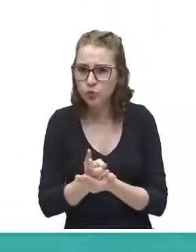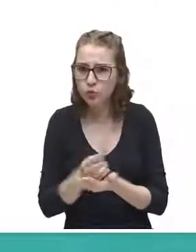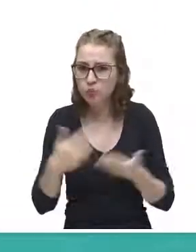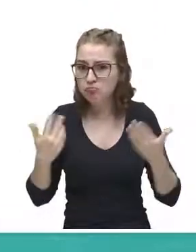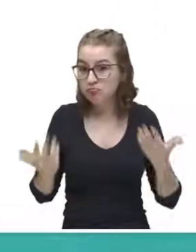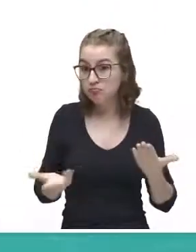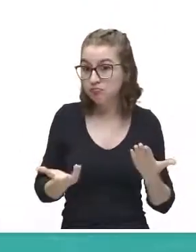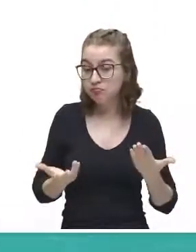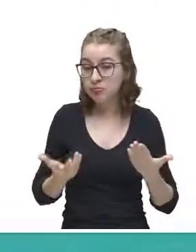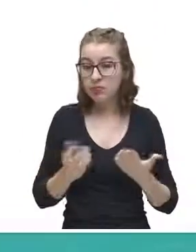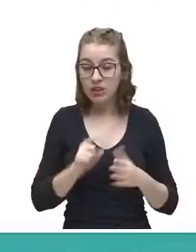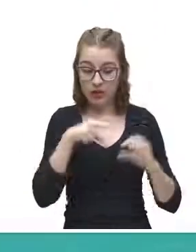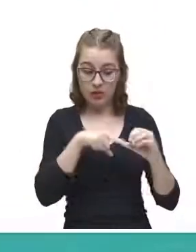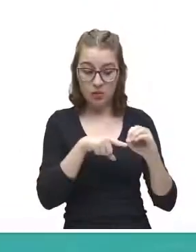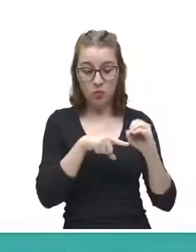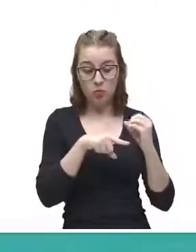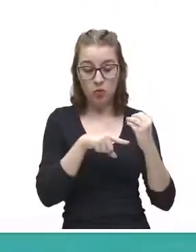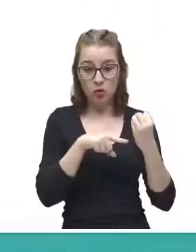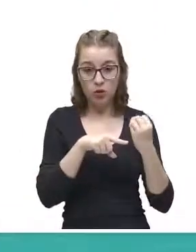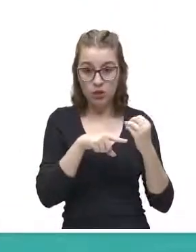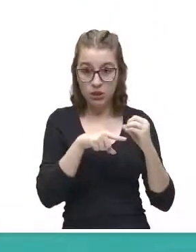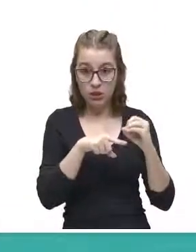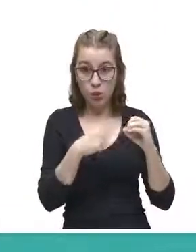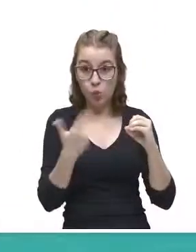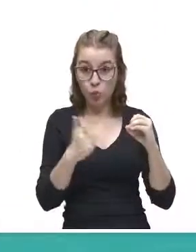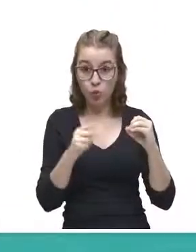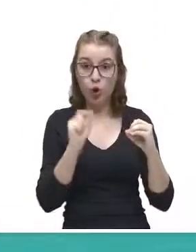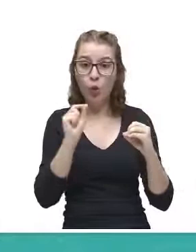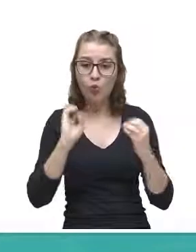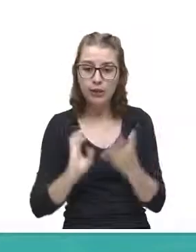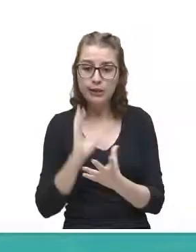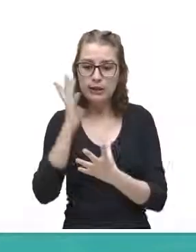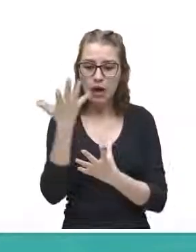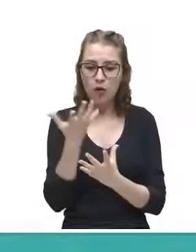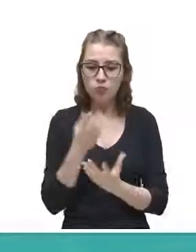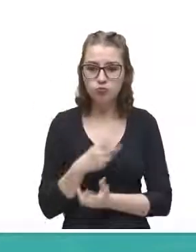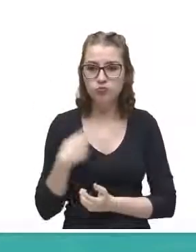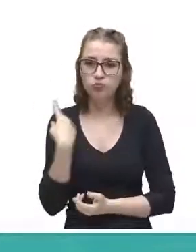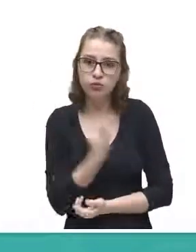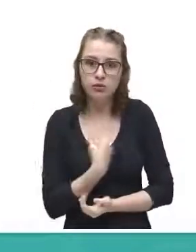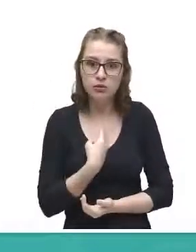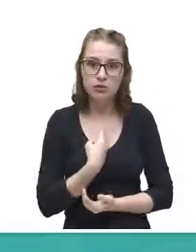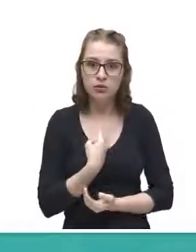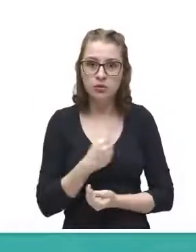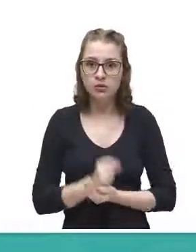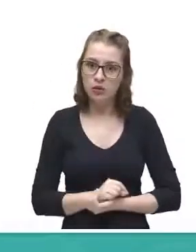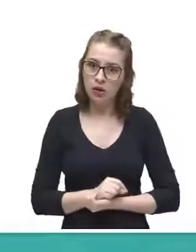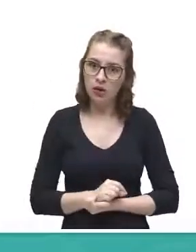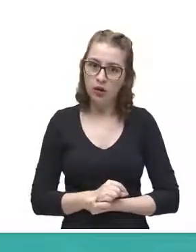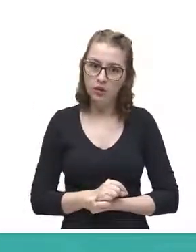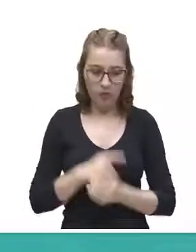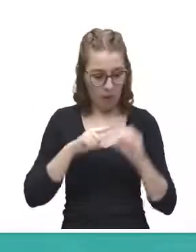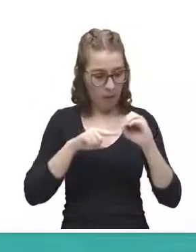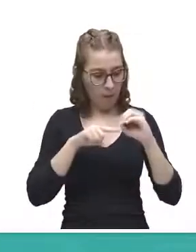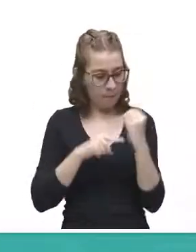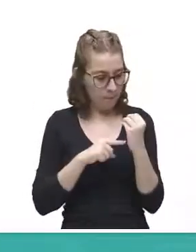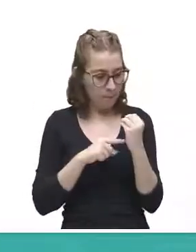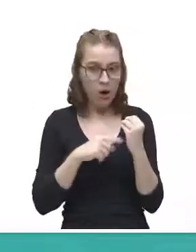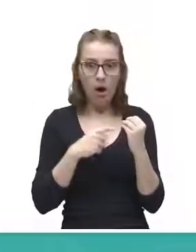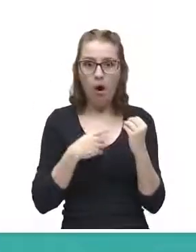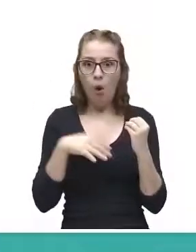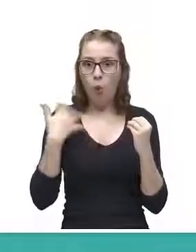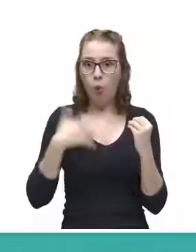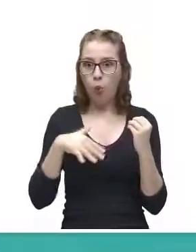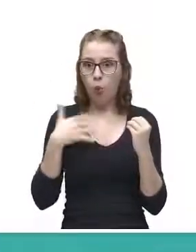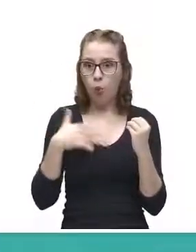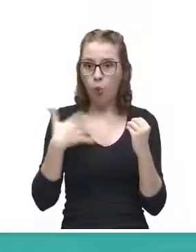esse movimento de rotação, o que ia acontecer? Vocês já imaginaram aí e pararam para pensar, se o planeta Terra ele para, não tem nada